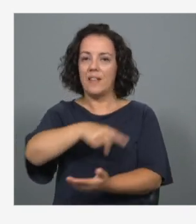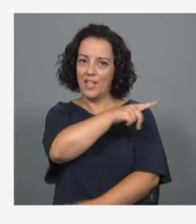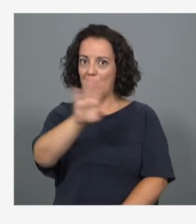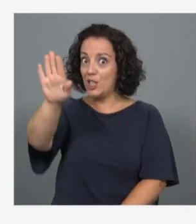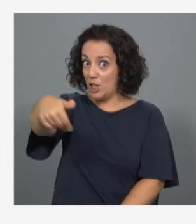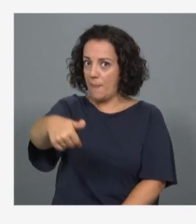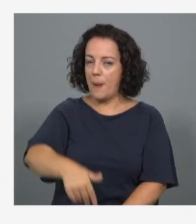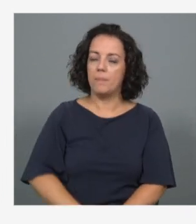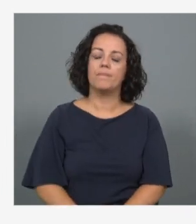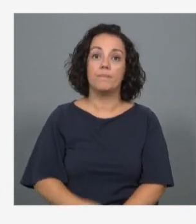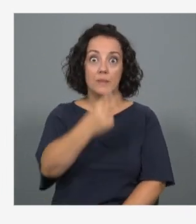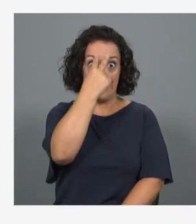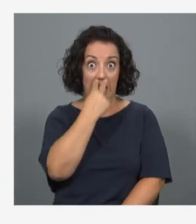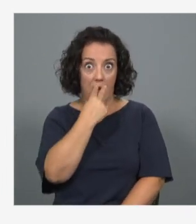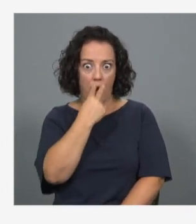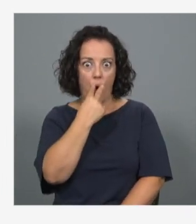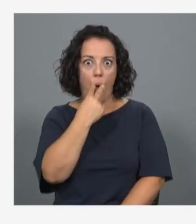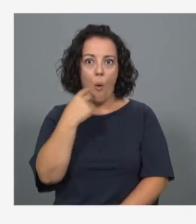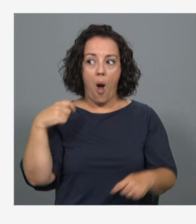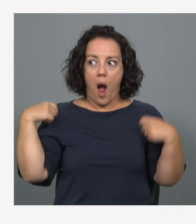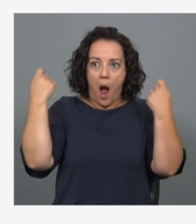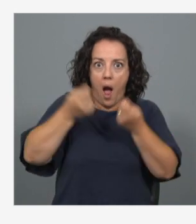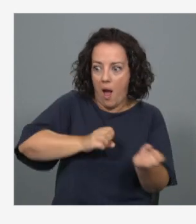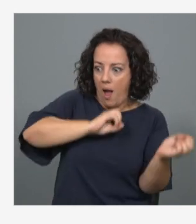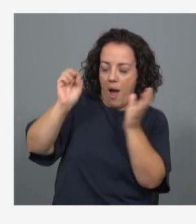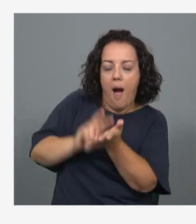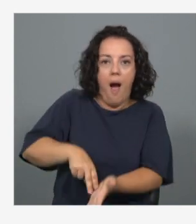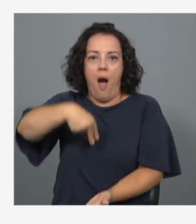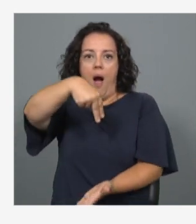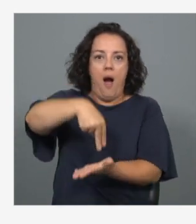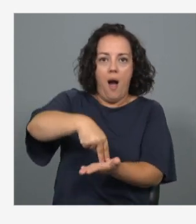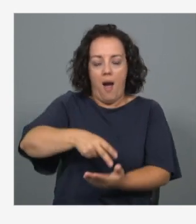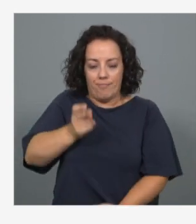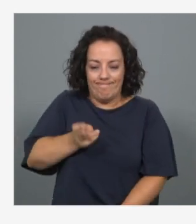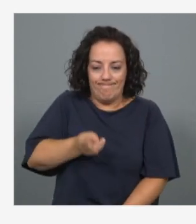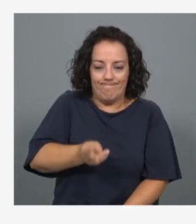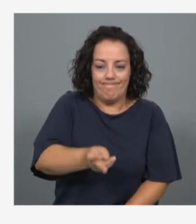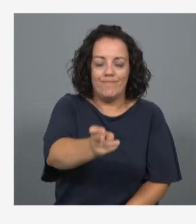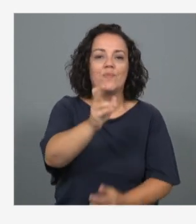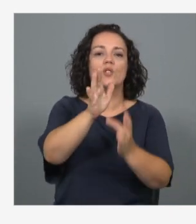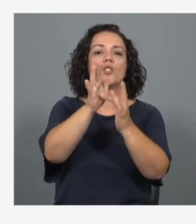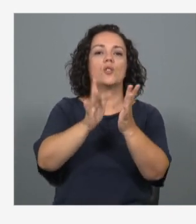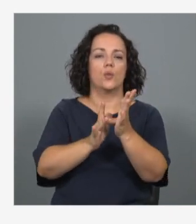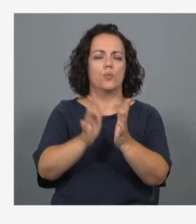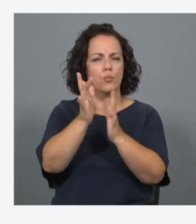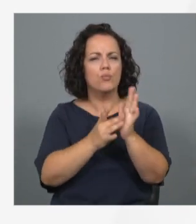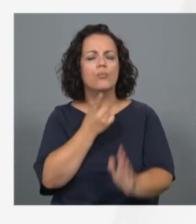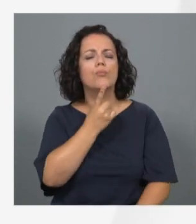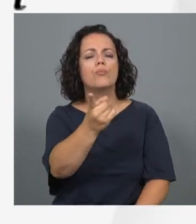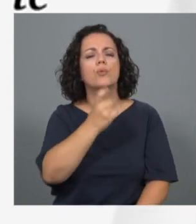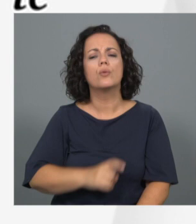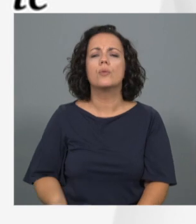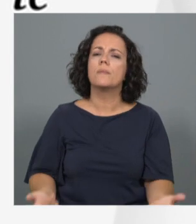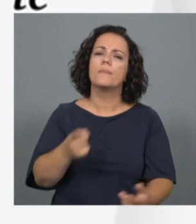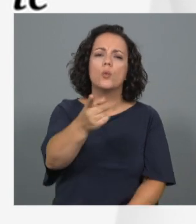chamar-te. O cego atirou fora a capa, deu um salto e foi ter com Jesus. Jesus perguntou-lhe: Que queres